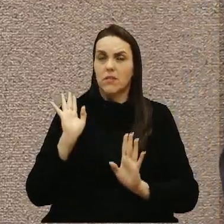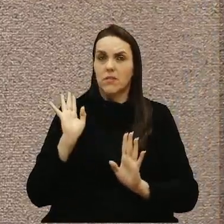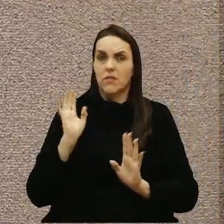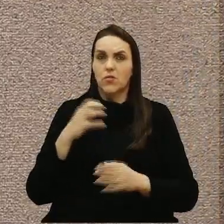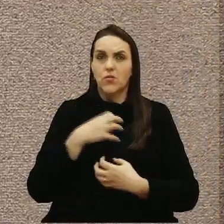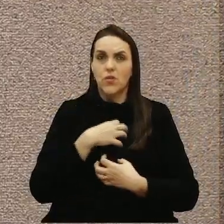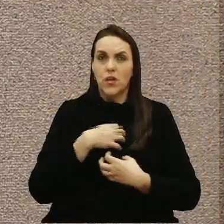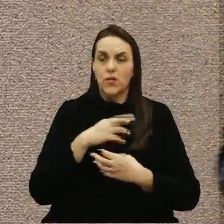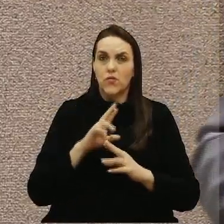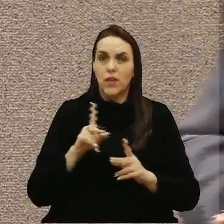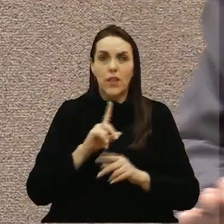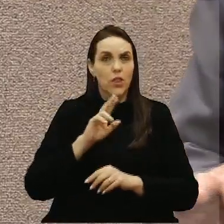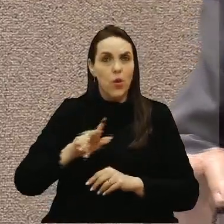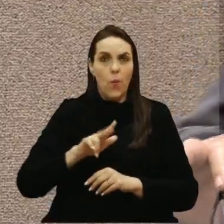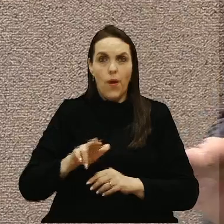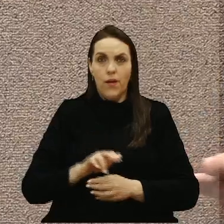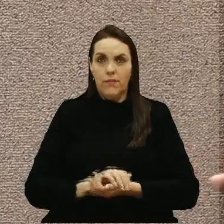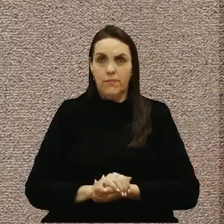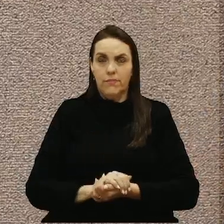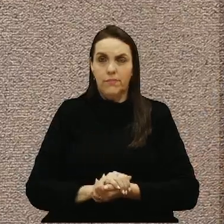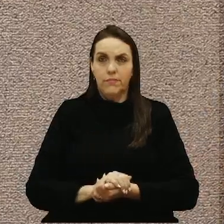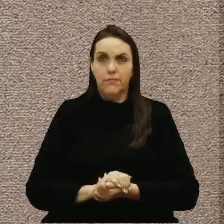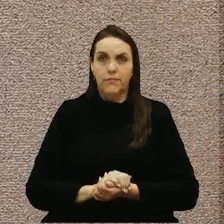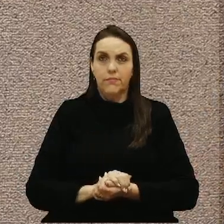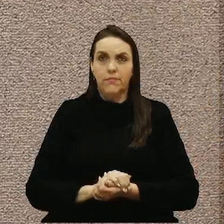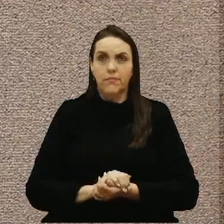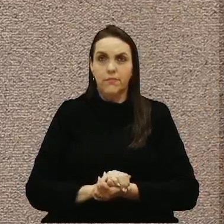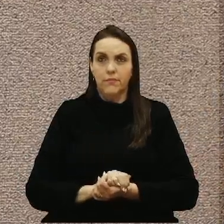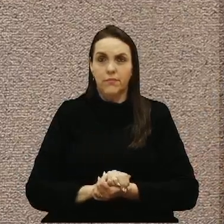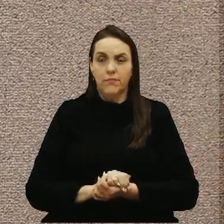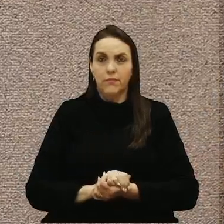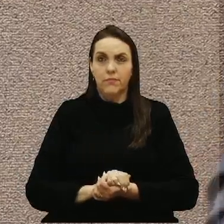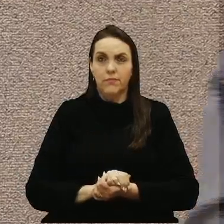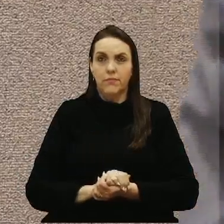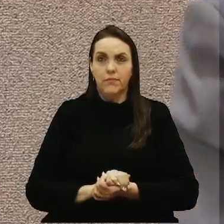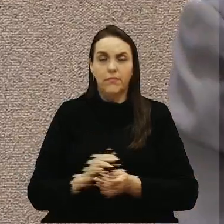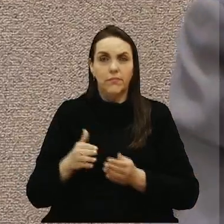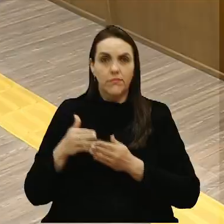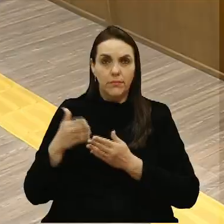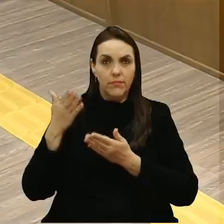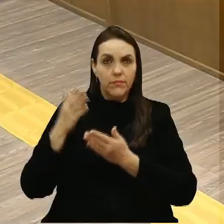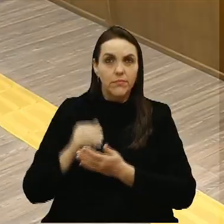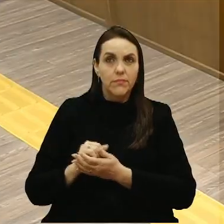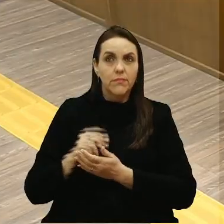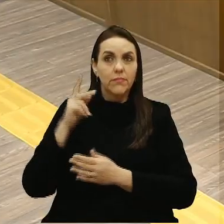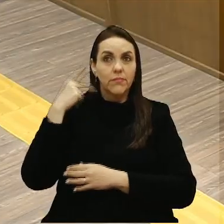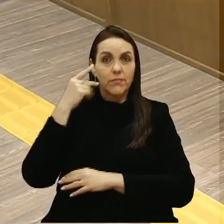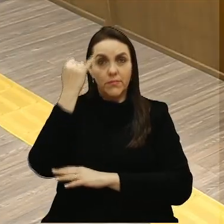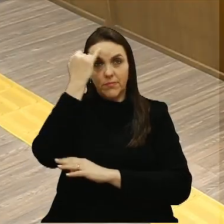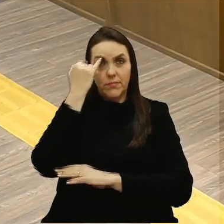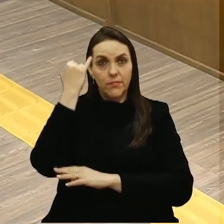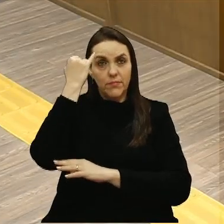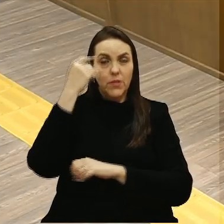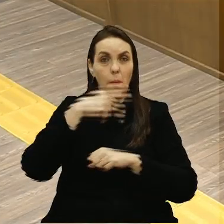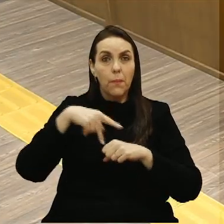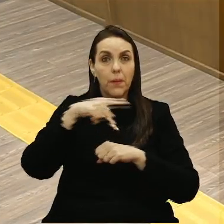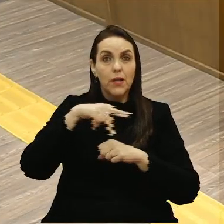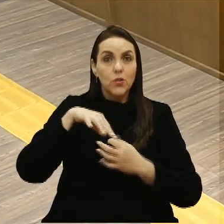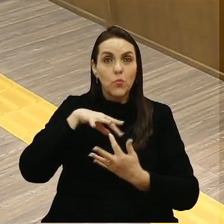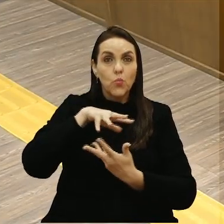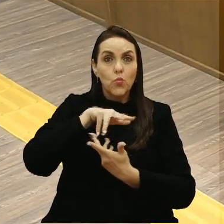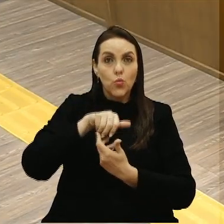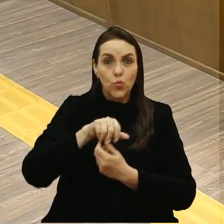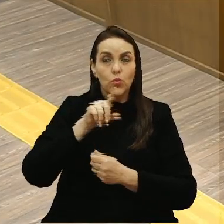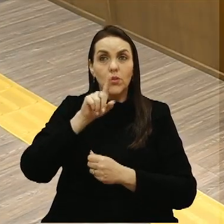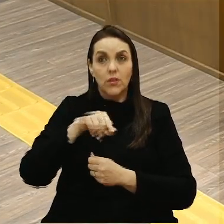forma, que não é. Quem pediu a parte que não... Pois não, nobre colega. Vereador D'Ambrosio, tem um país no mundo que trata seus